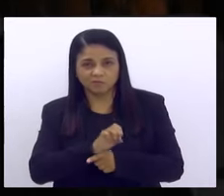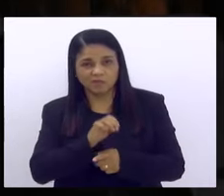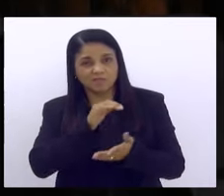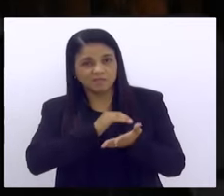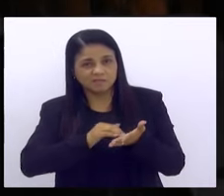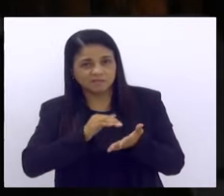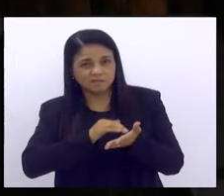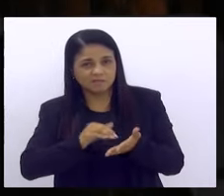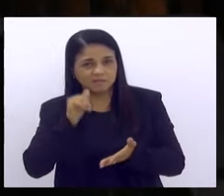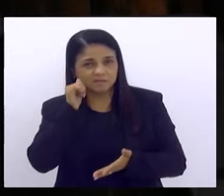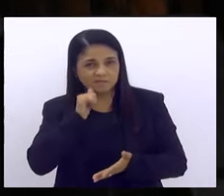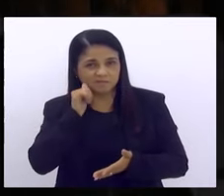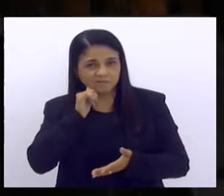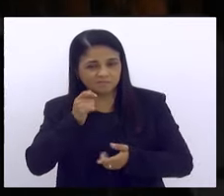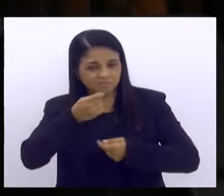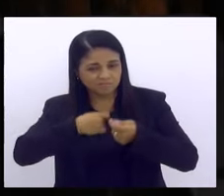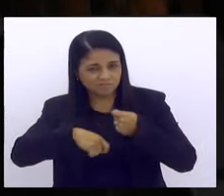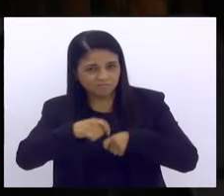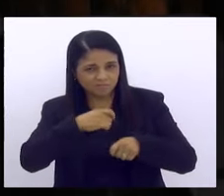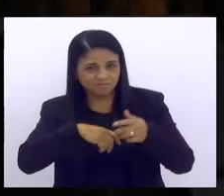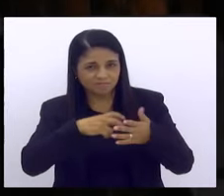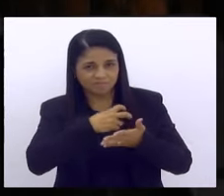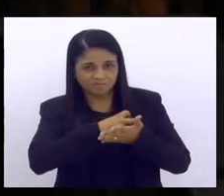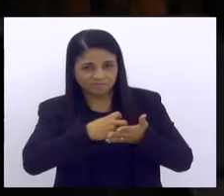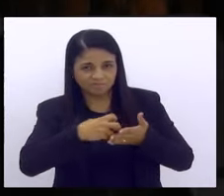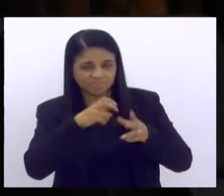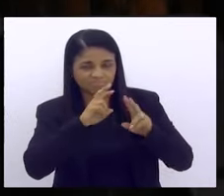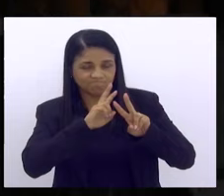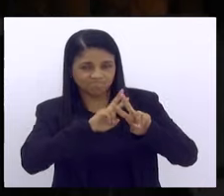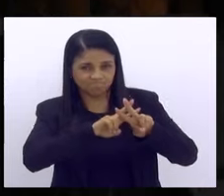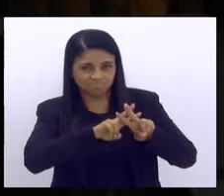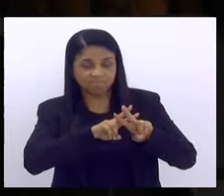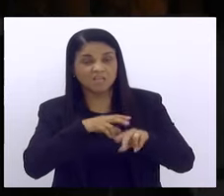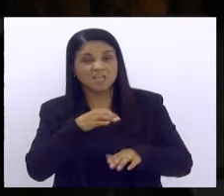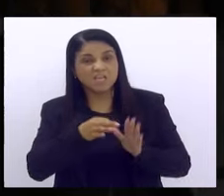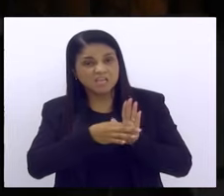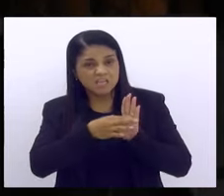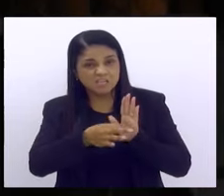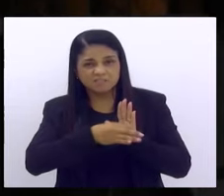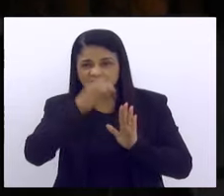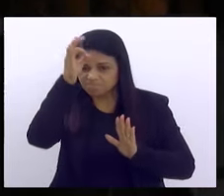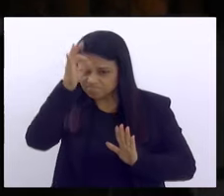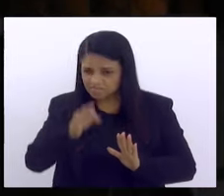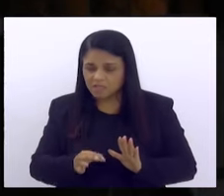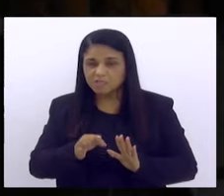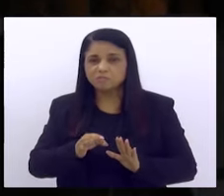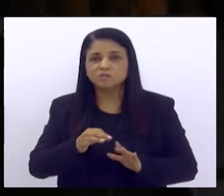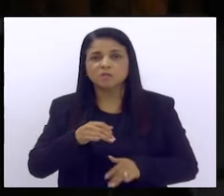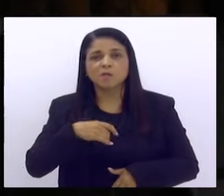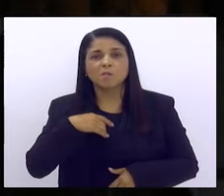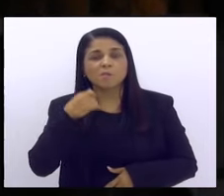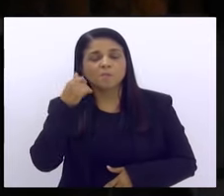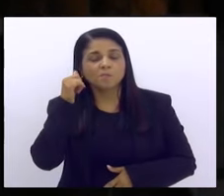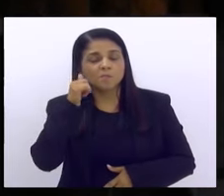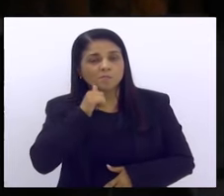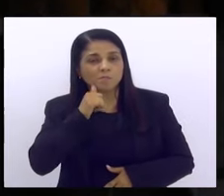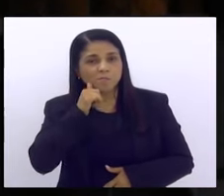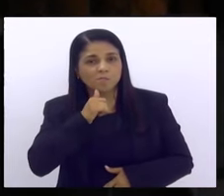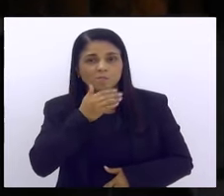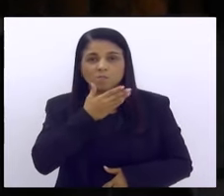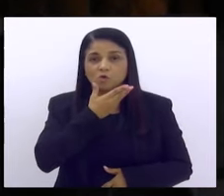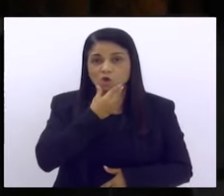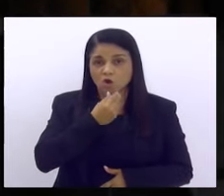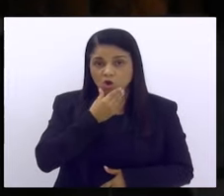secretária de Administração Penitenciária, eu faço uma crítica severa aqui ao secretário da Polícia Militar, que